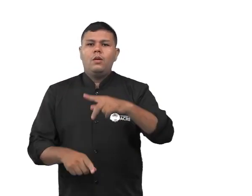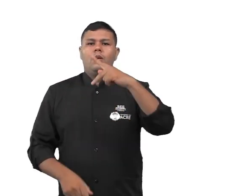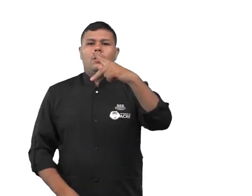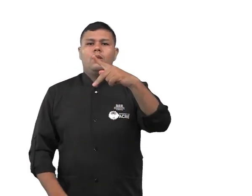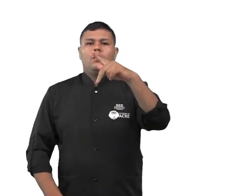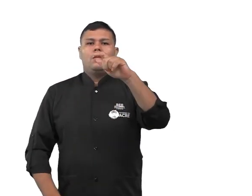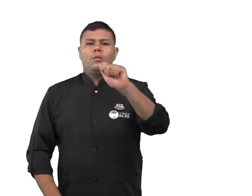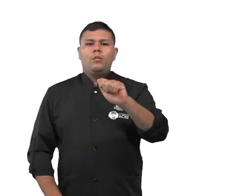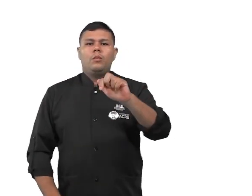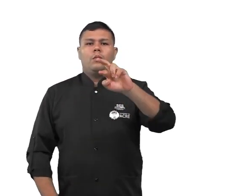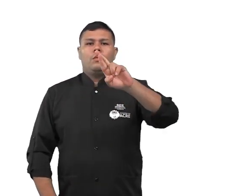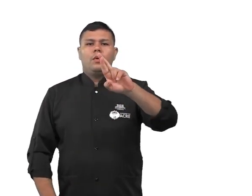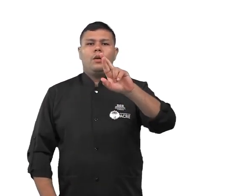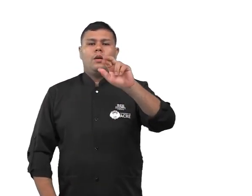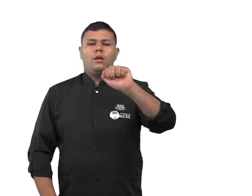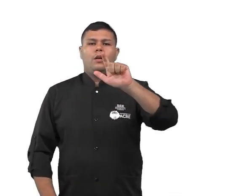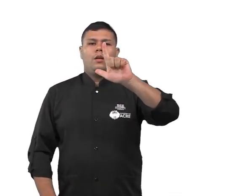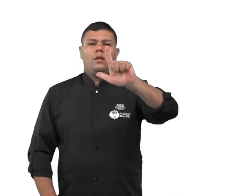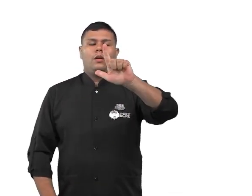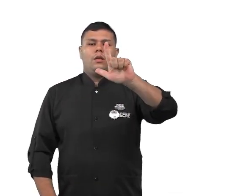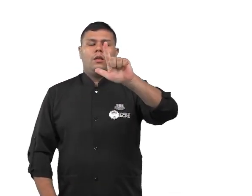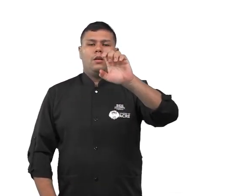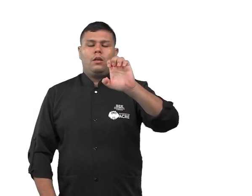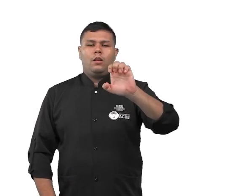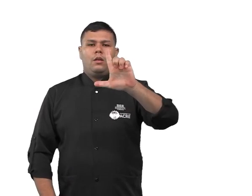são cobradas, tá? Então tem a diagonal